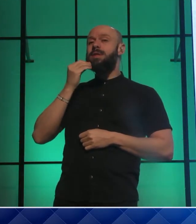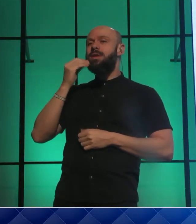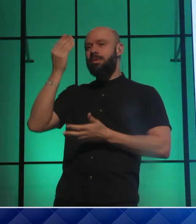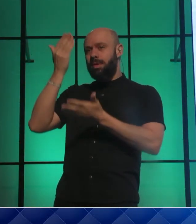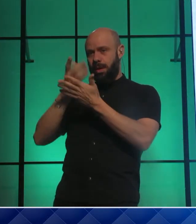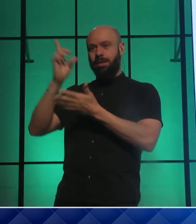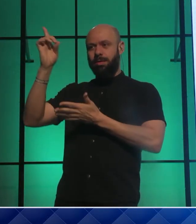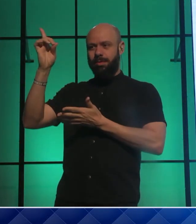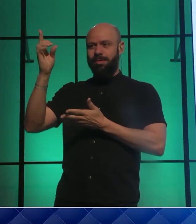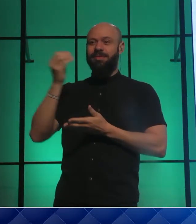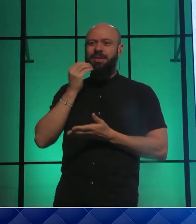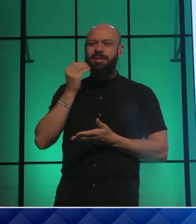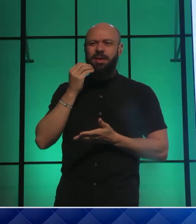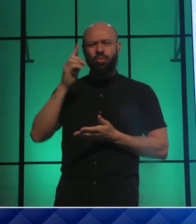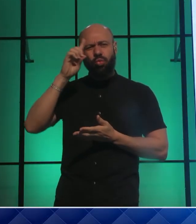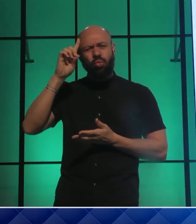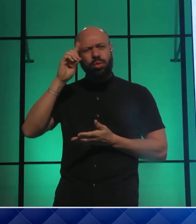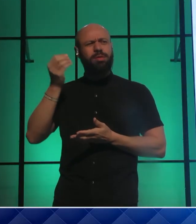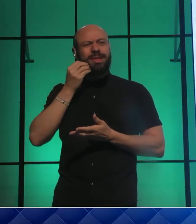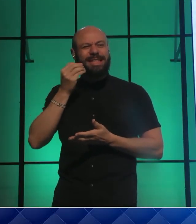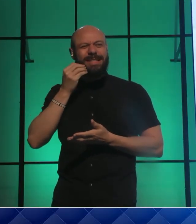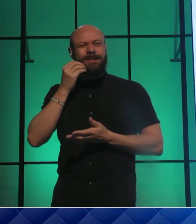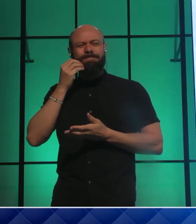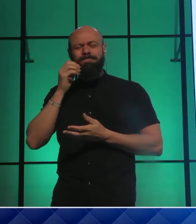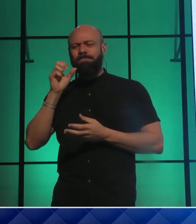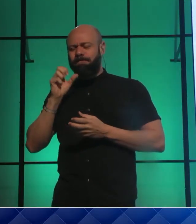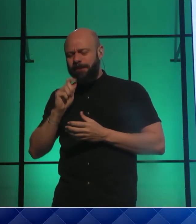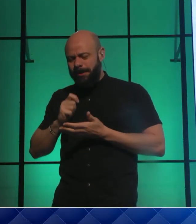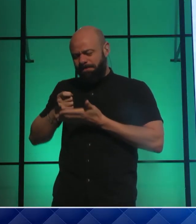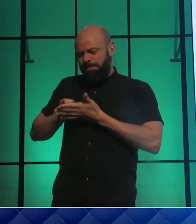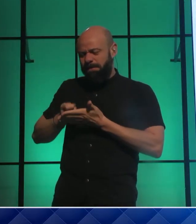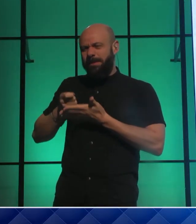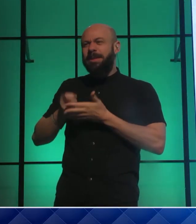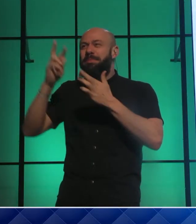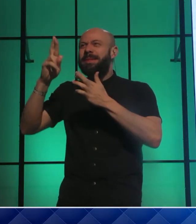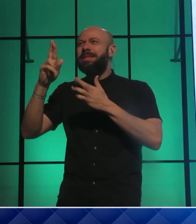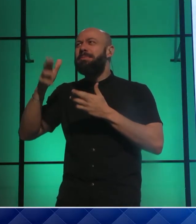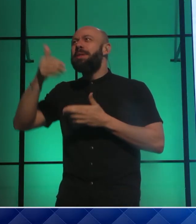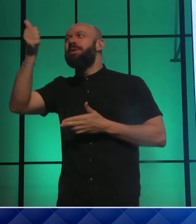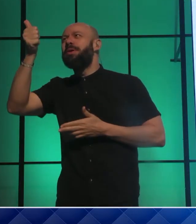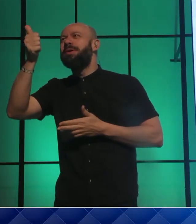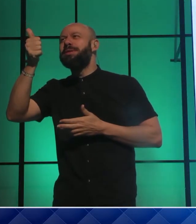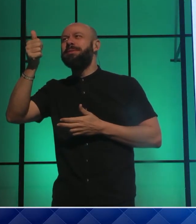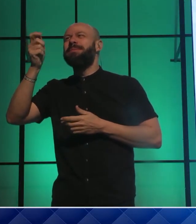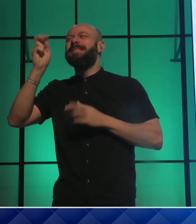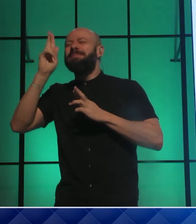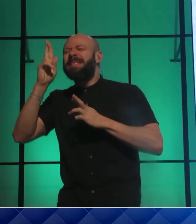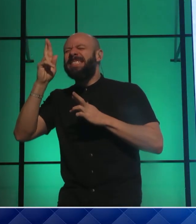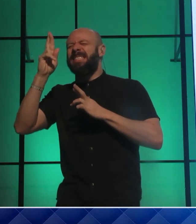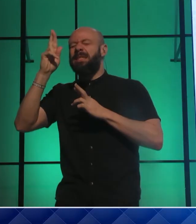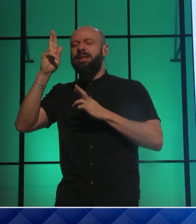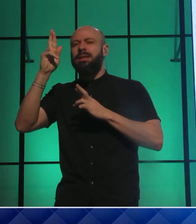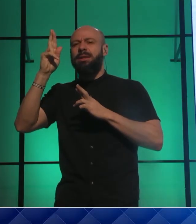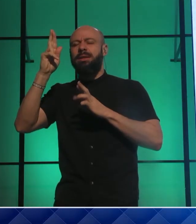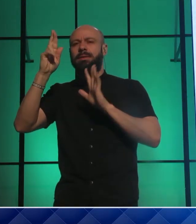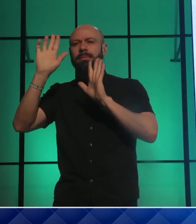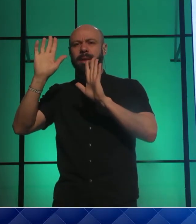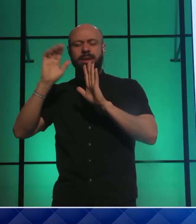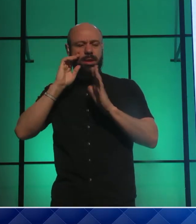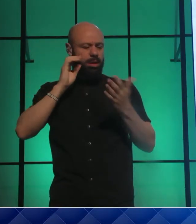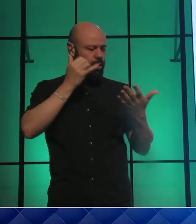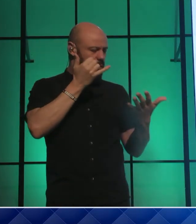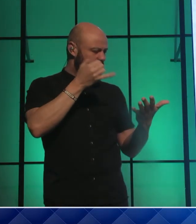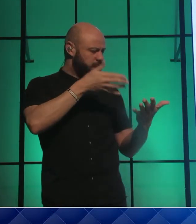A gente tenta ter esperança de que as coisas vão melhorar. Mas a verdade é que quando você